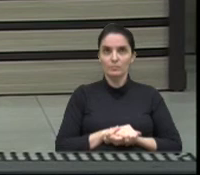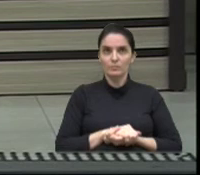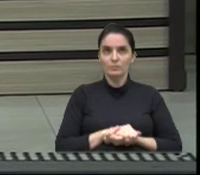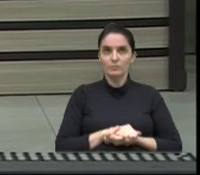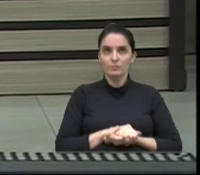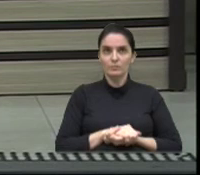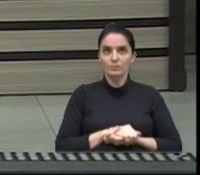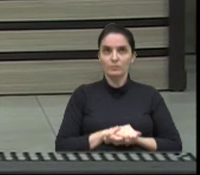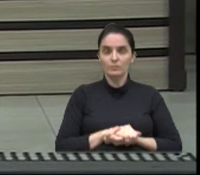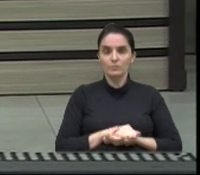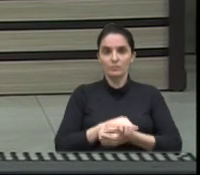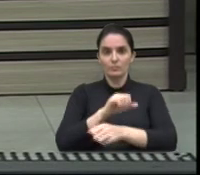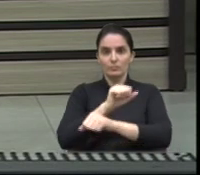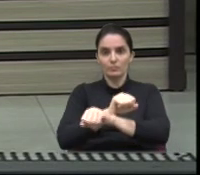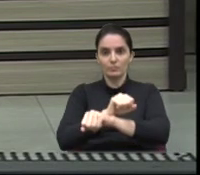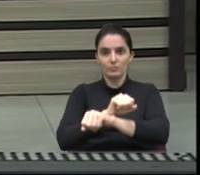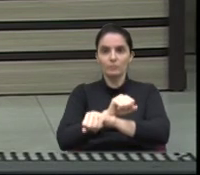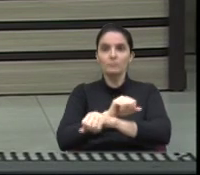Só um minutinho.